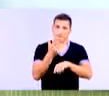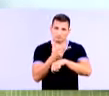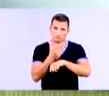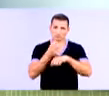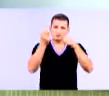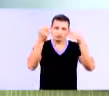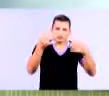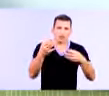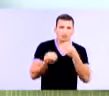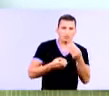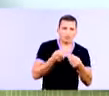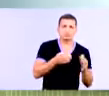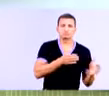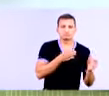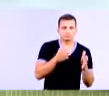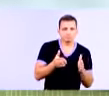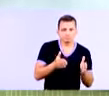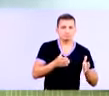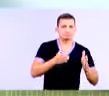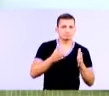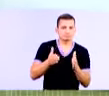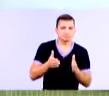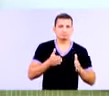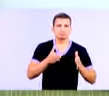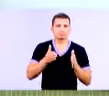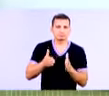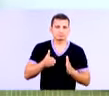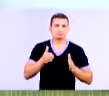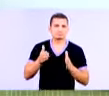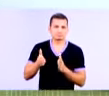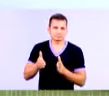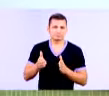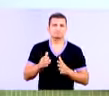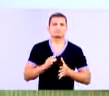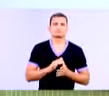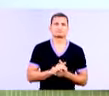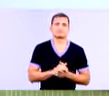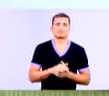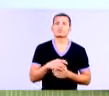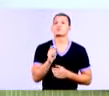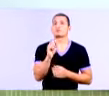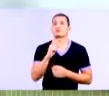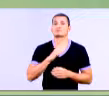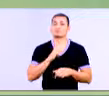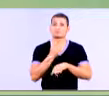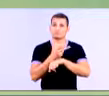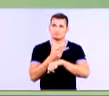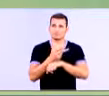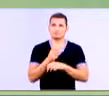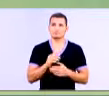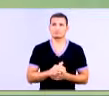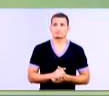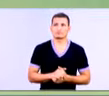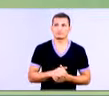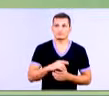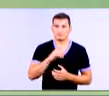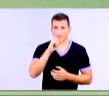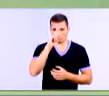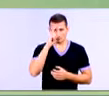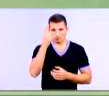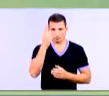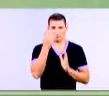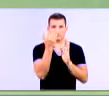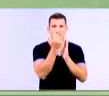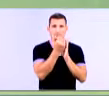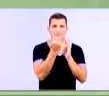passo, como falei, da instalação até a criação desses arquivos. Mas o que a gente tem nesse vídeo? A gente vai criar uma aplicação